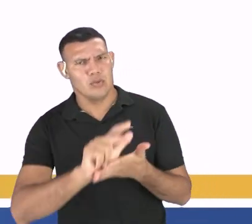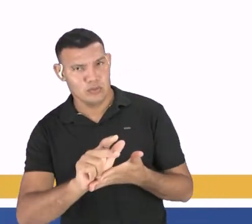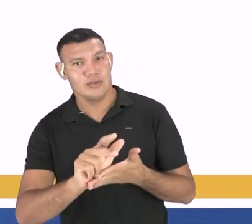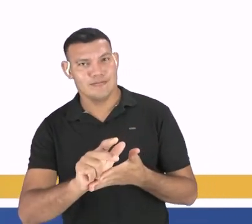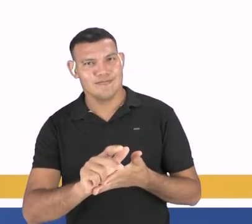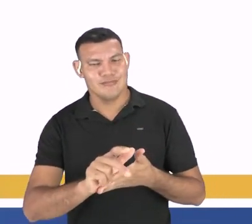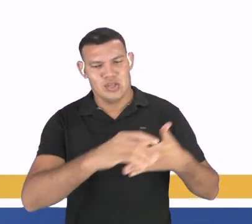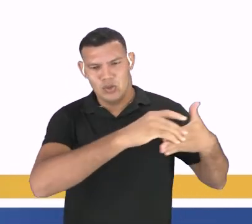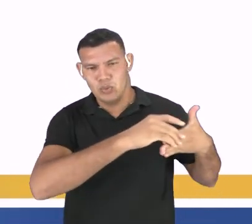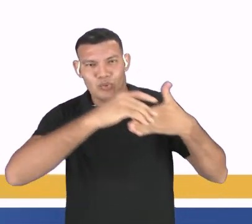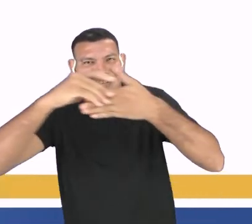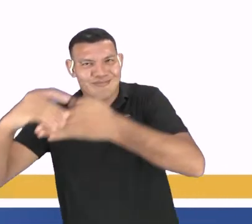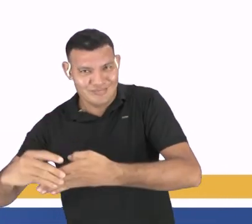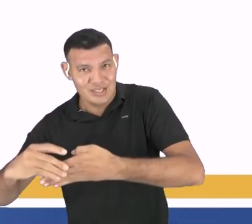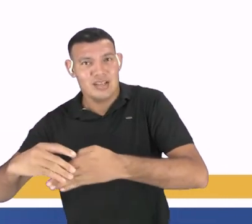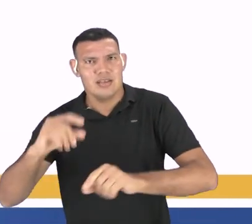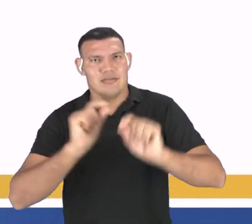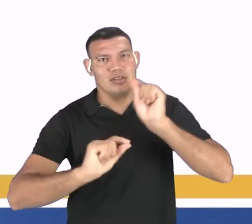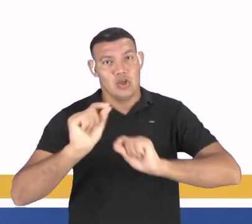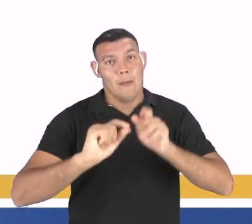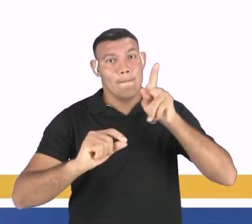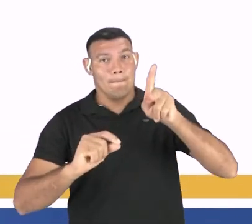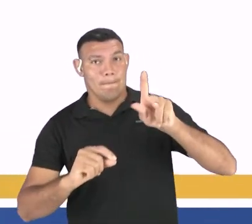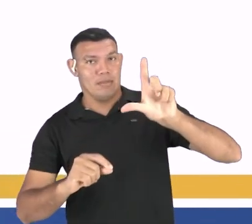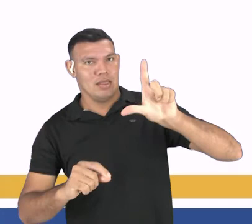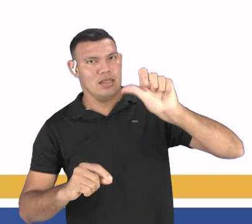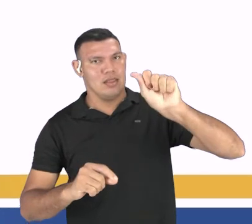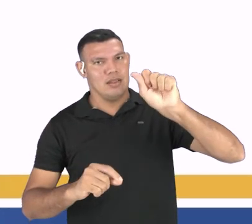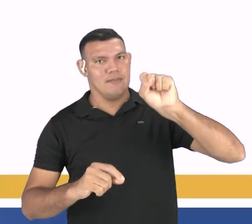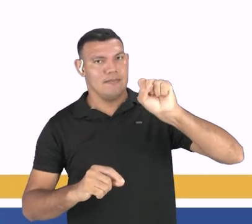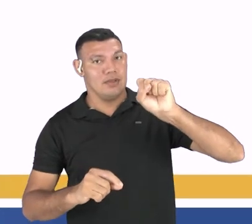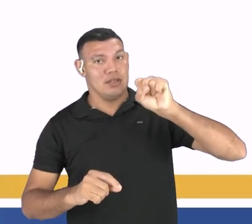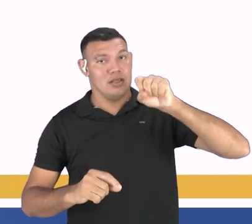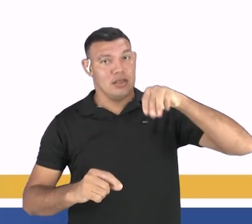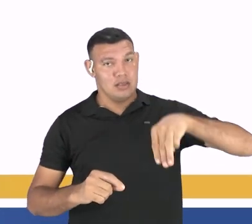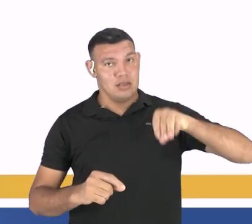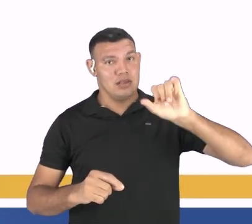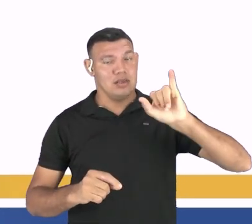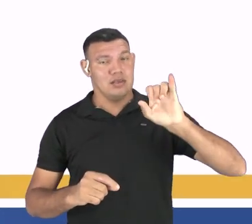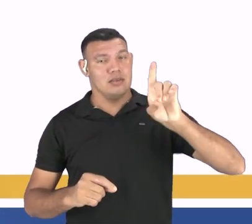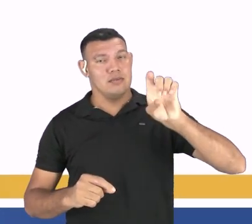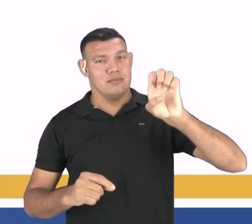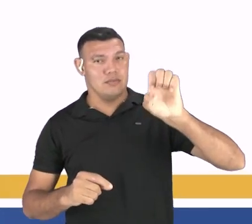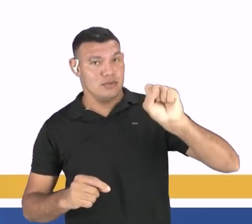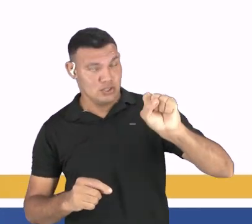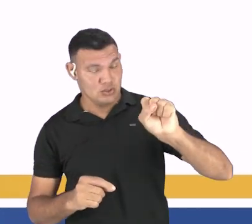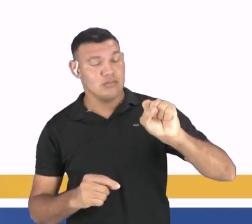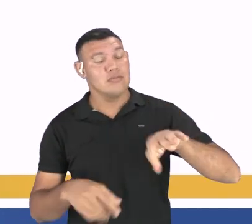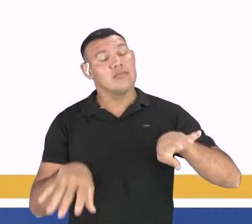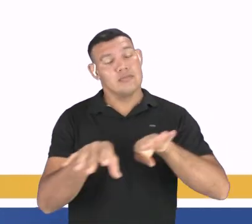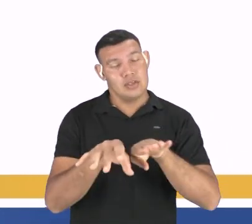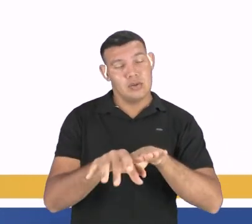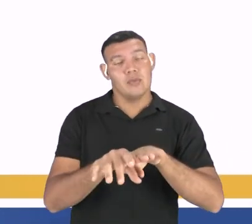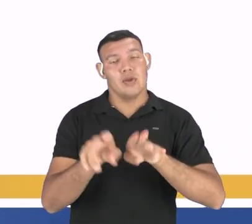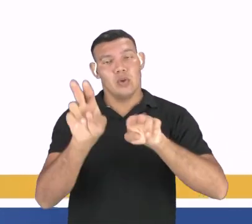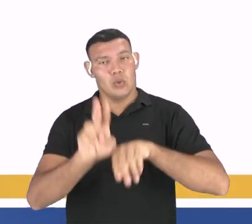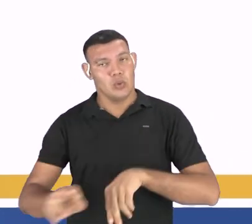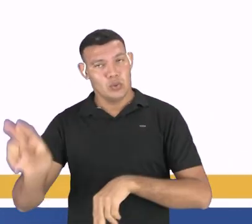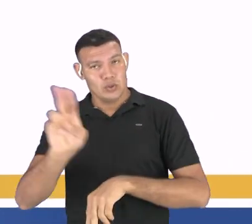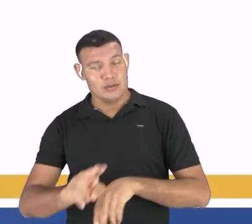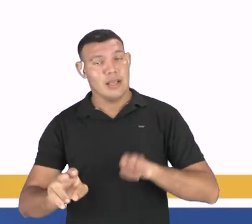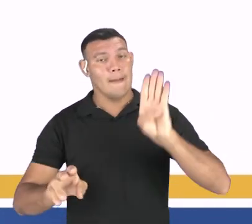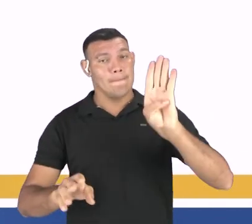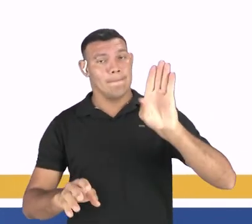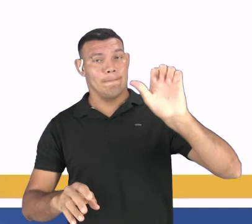não é o principal plasmid mais ou menos nós podemos utilizar como vetor os bacteriófagos né que são vírus que vão